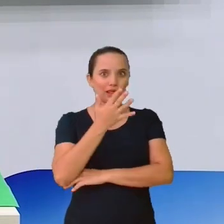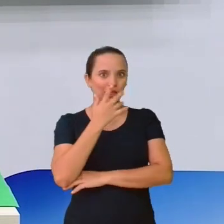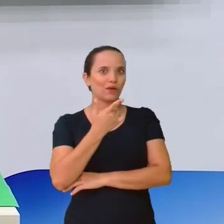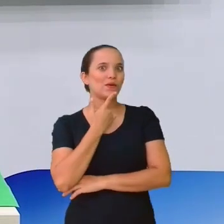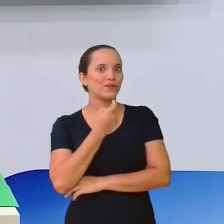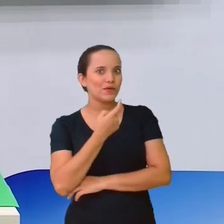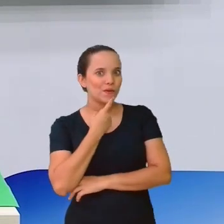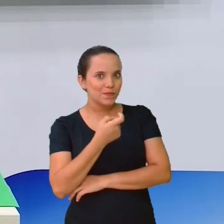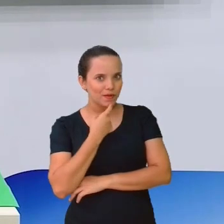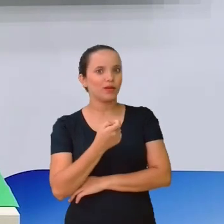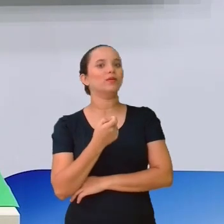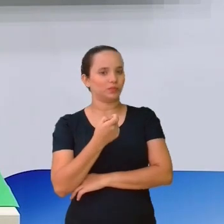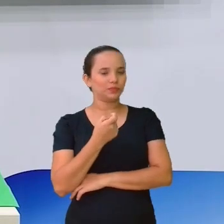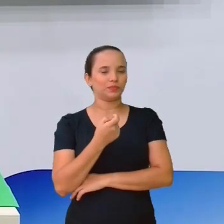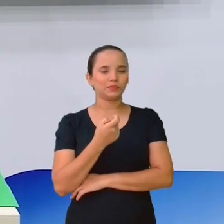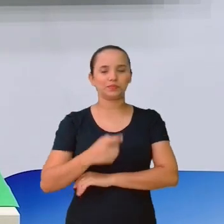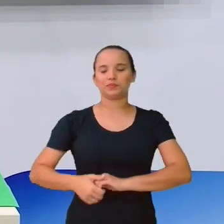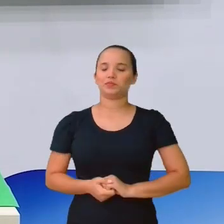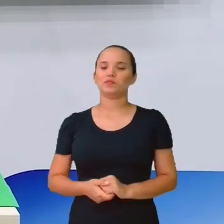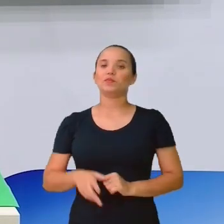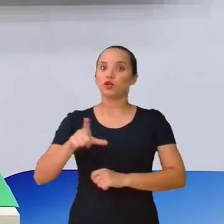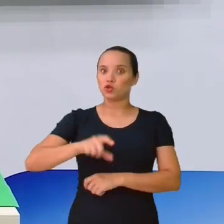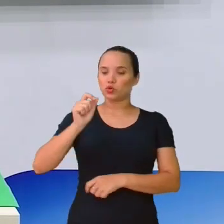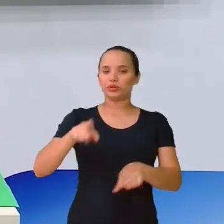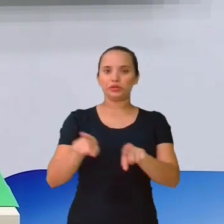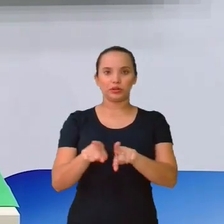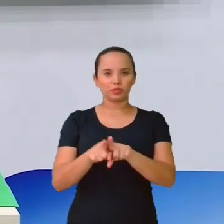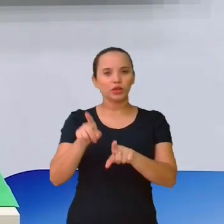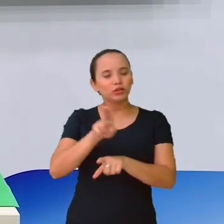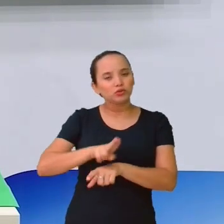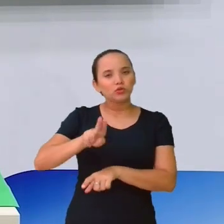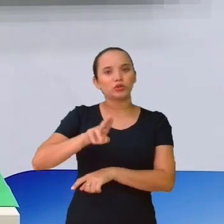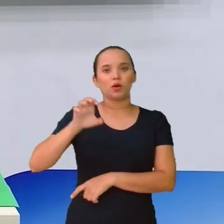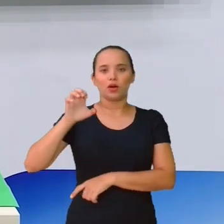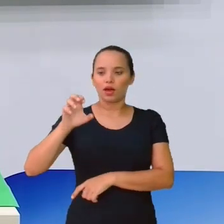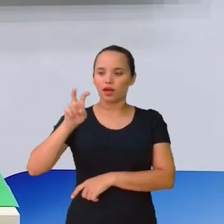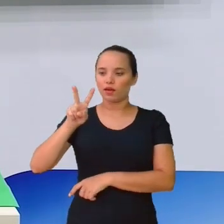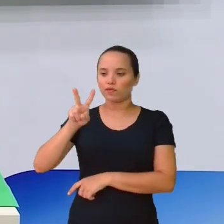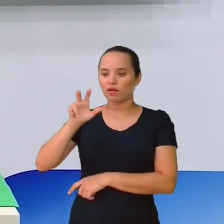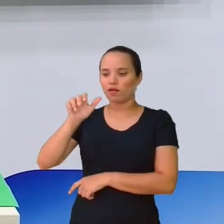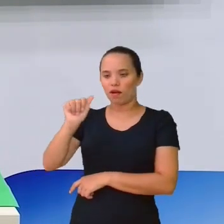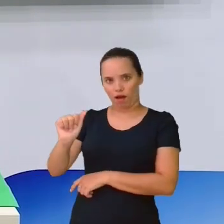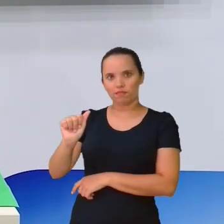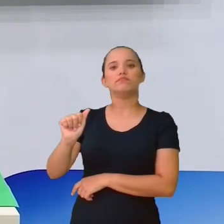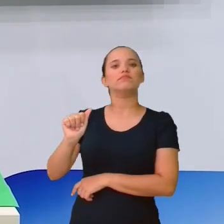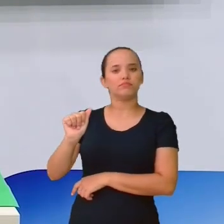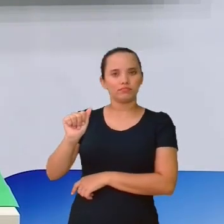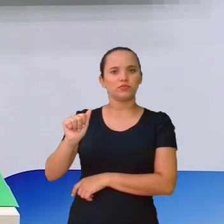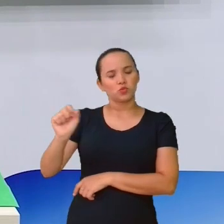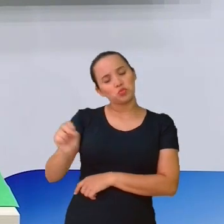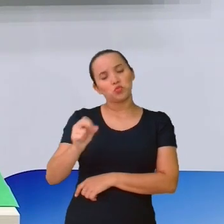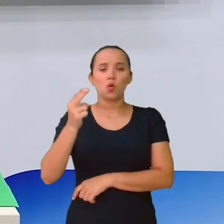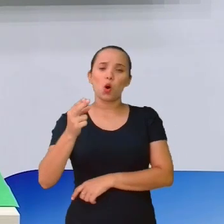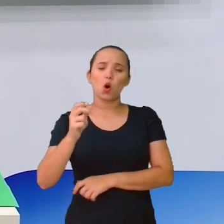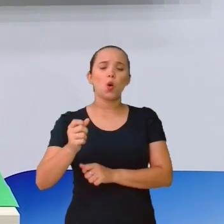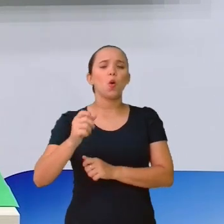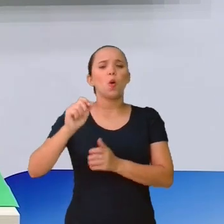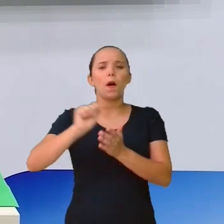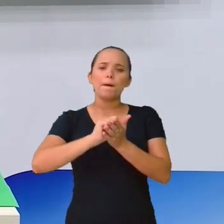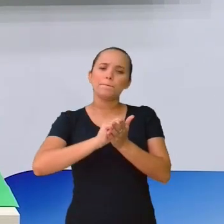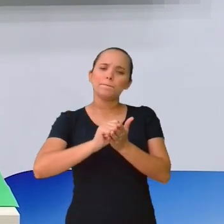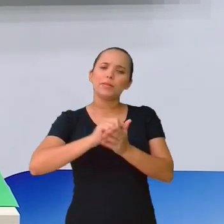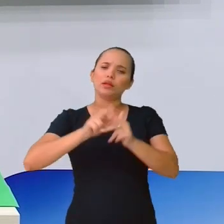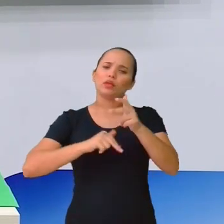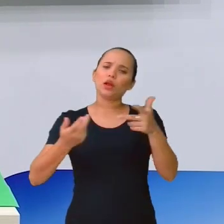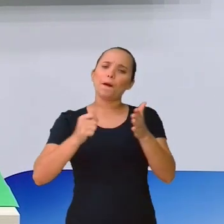essa aqui não, tá? E escolhi trabalhar também com esse EVA. ou emborrachado, né? Na